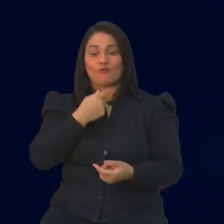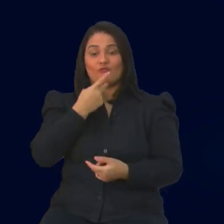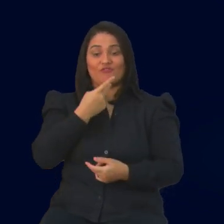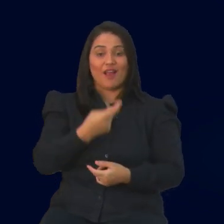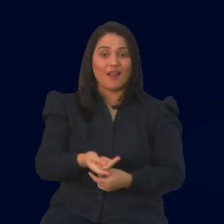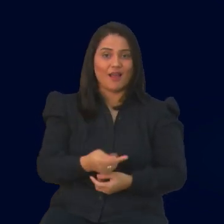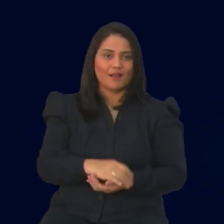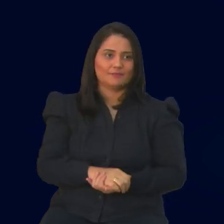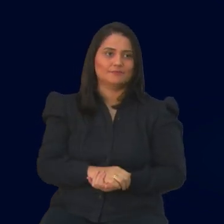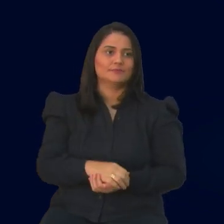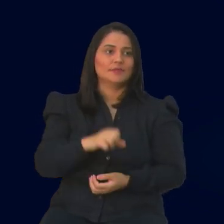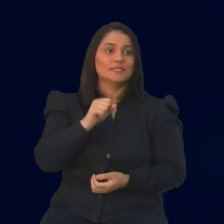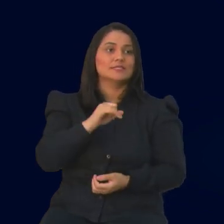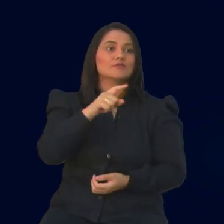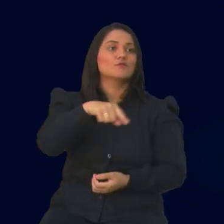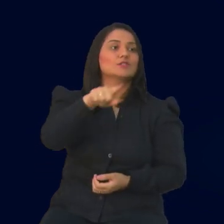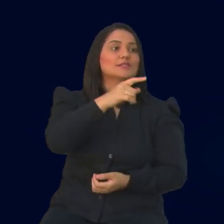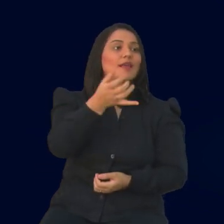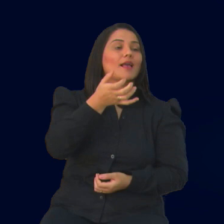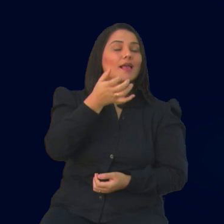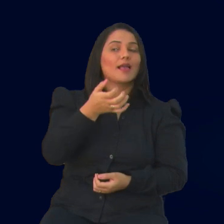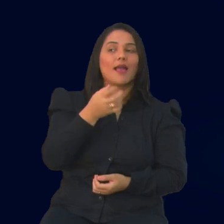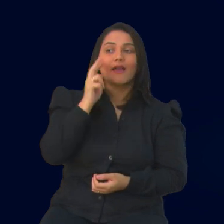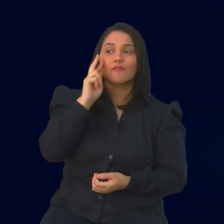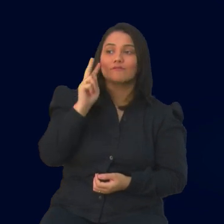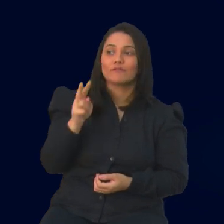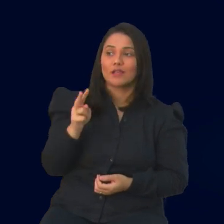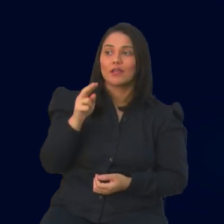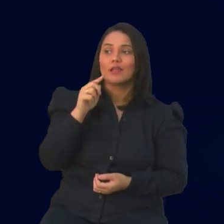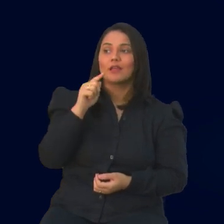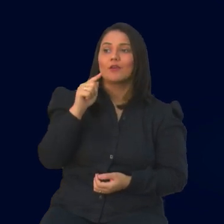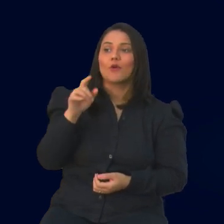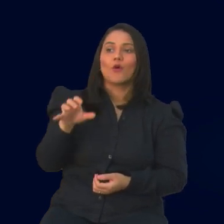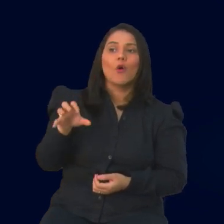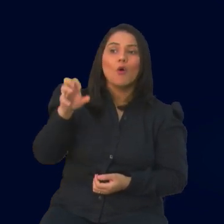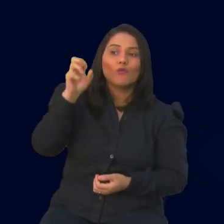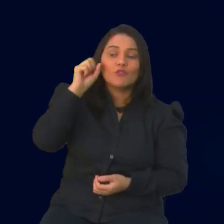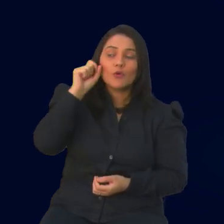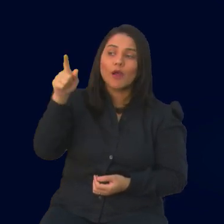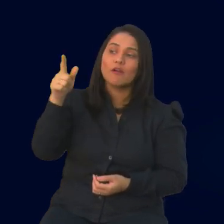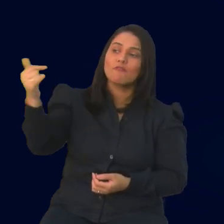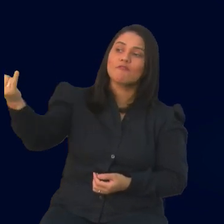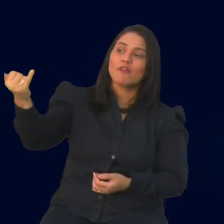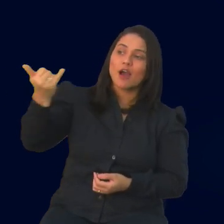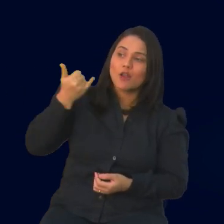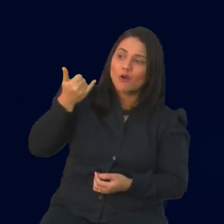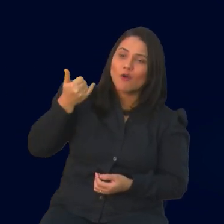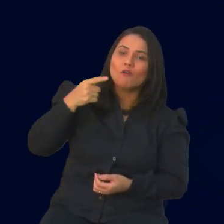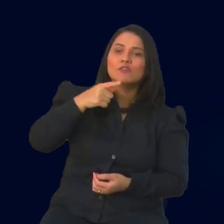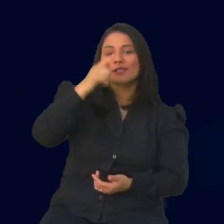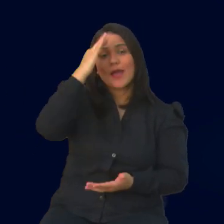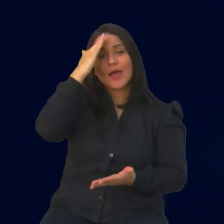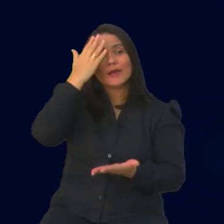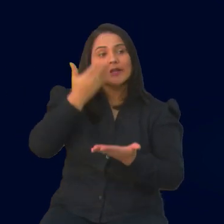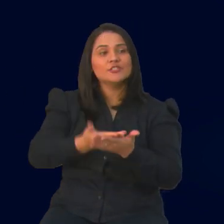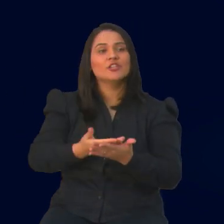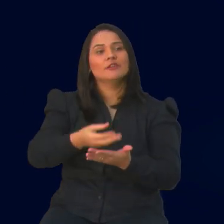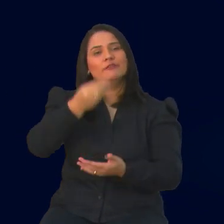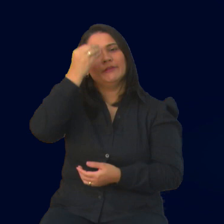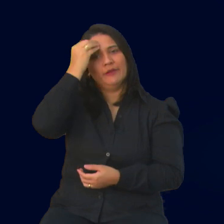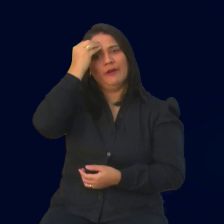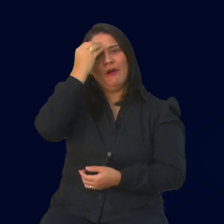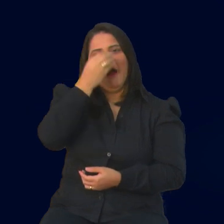o que você quer ouvir, o que você ouve, o que você acredita que entendeu, o que você